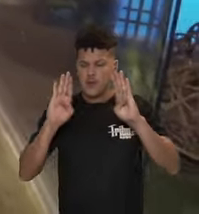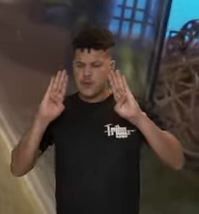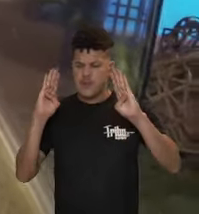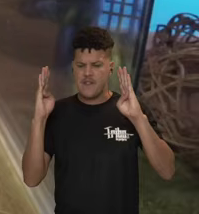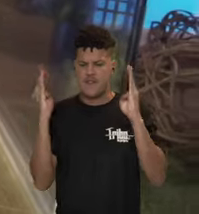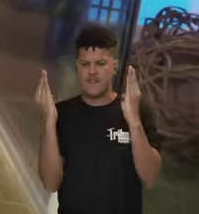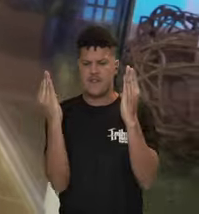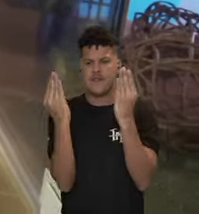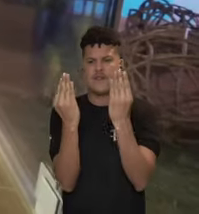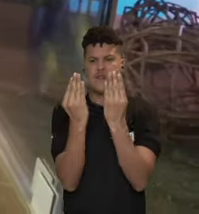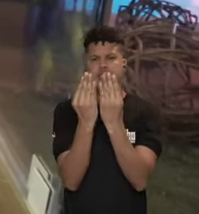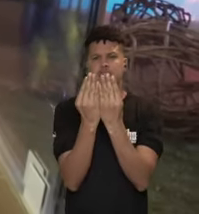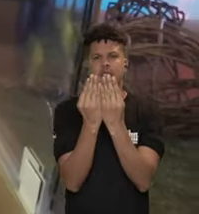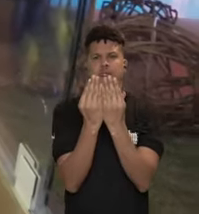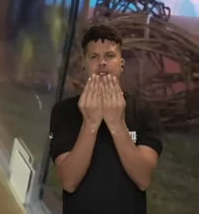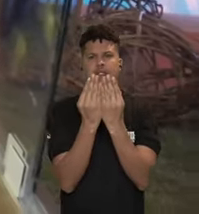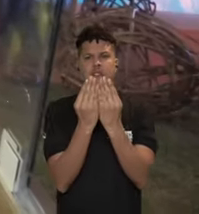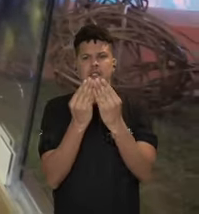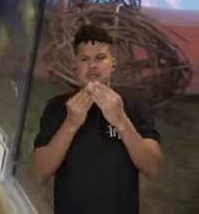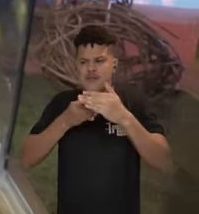quando se fecha,